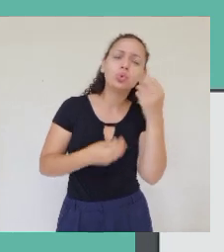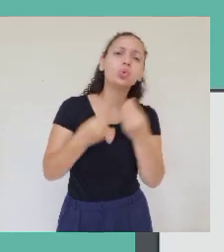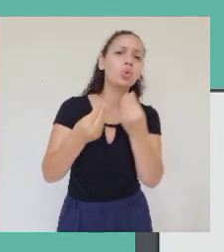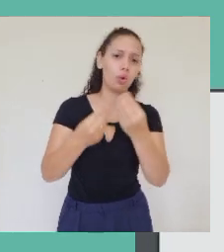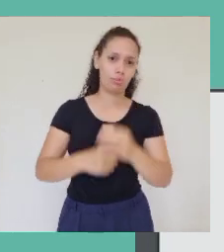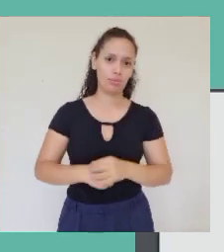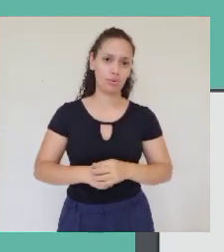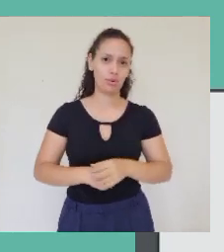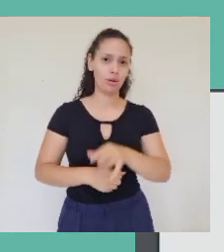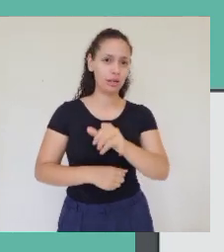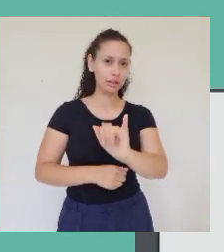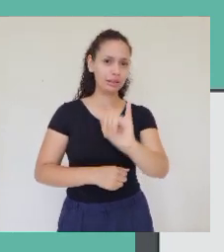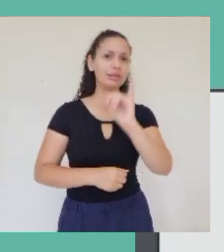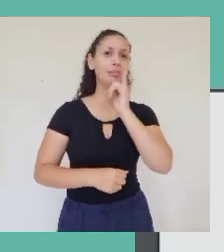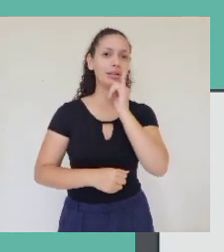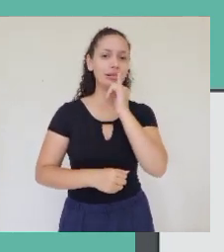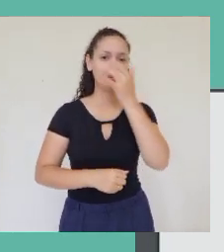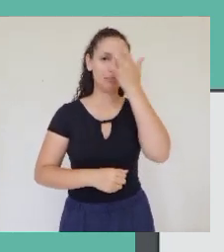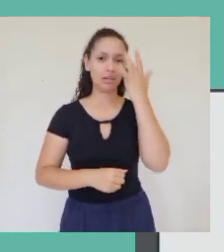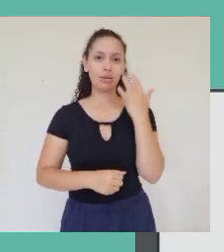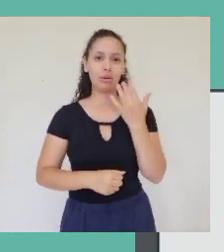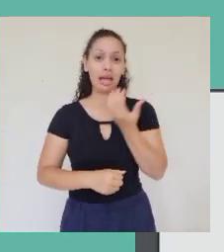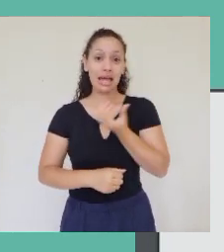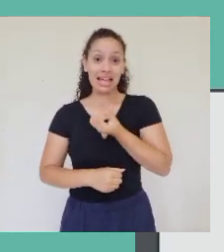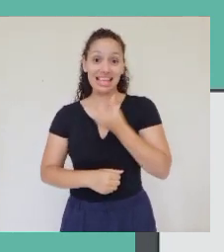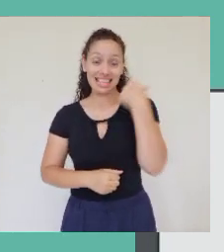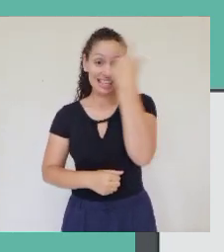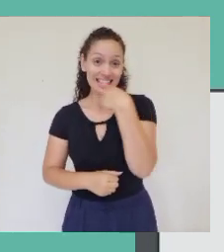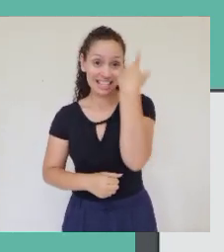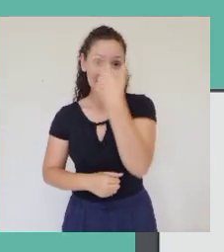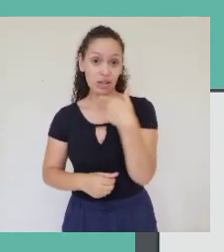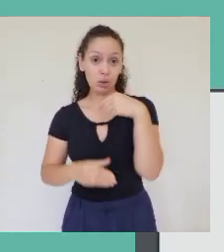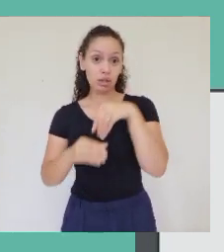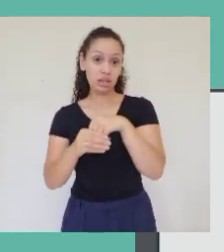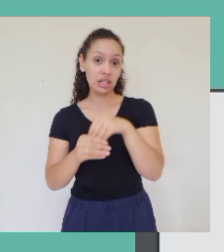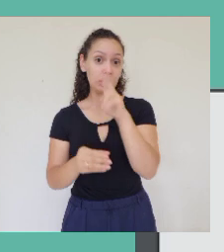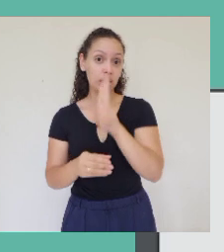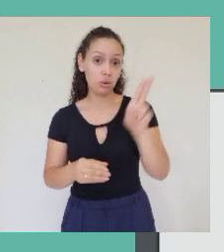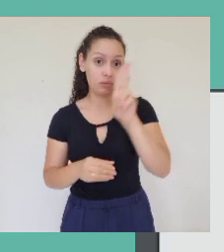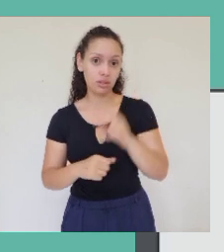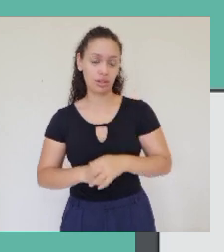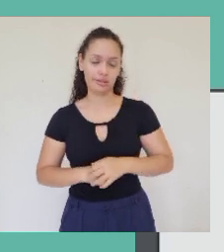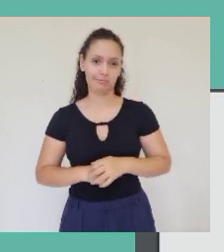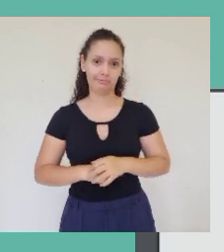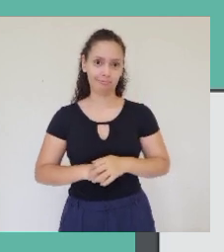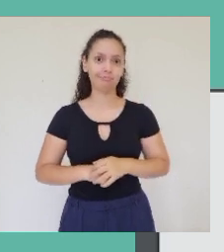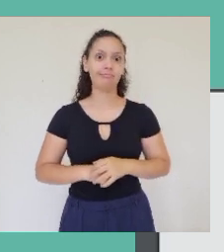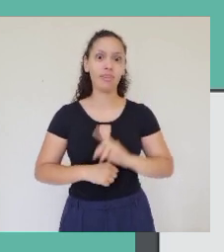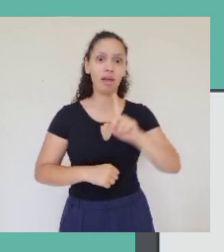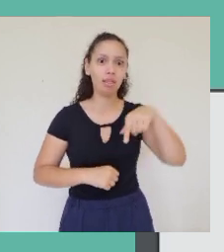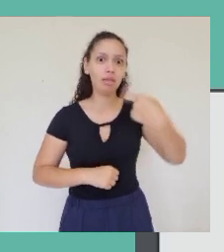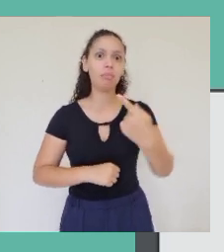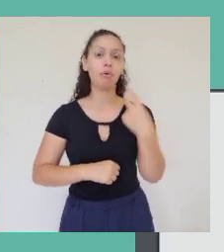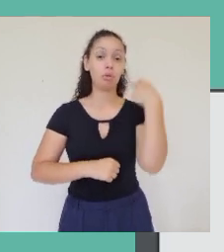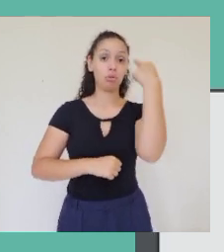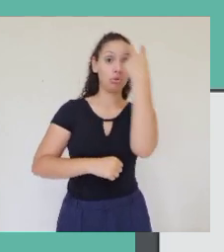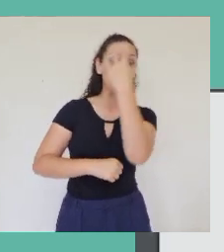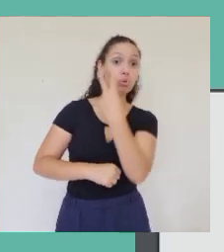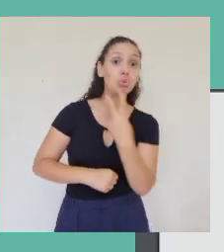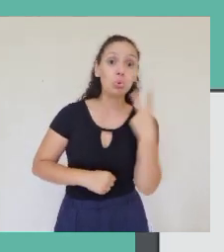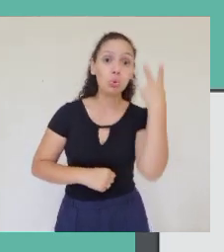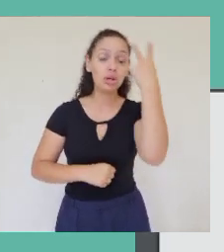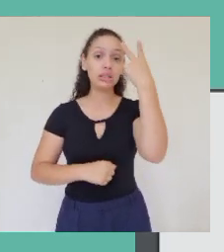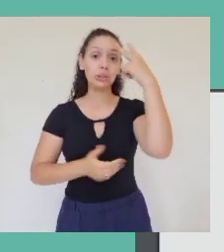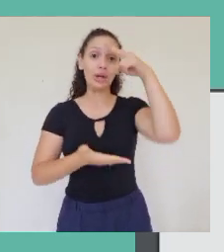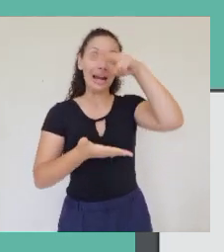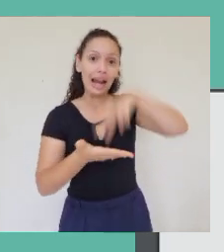dia, 2 horas em frente ao notebook, 2 horas lendo livros ou apostilas ou estudando, provavelmente a